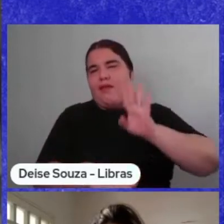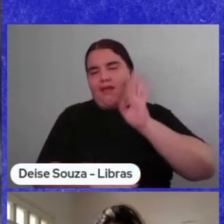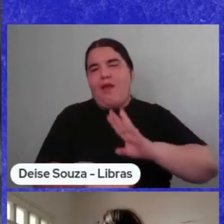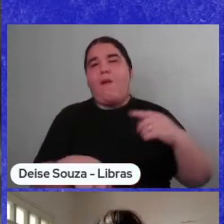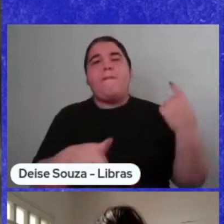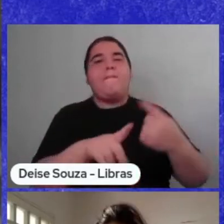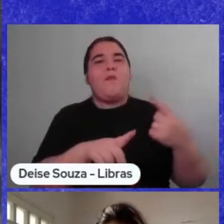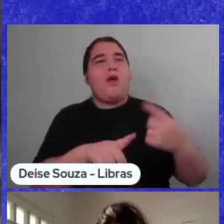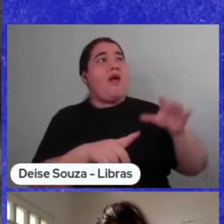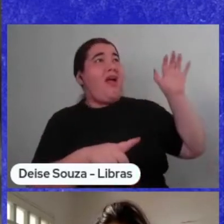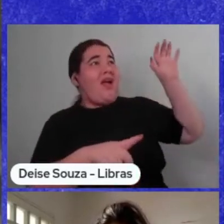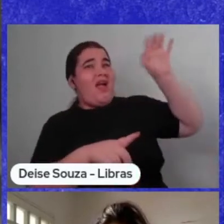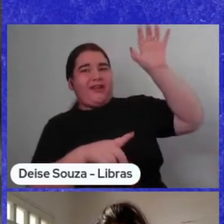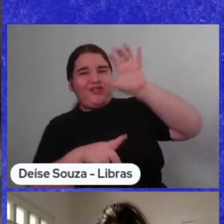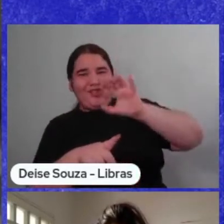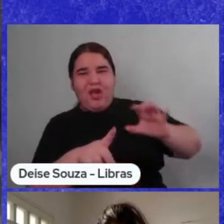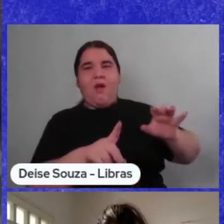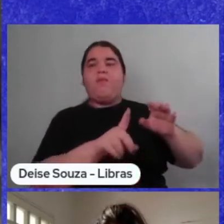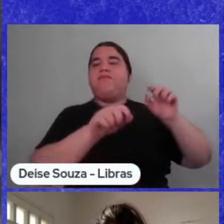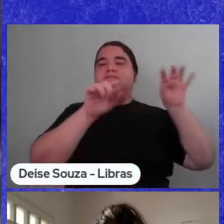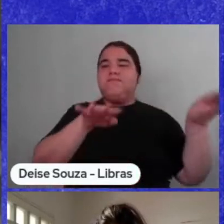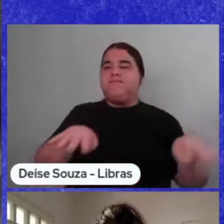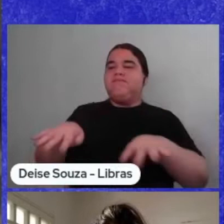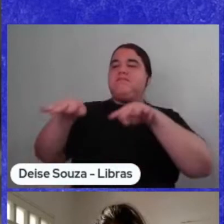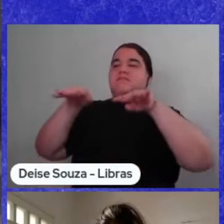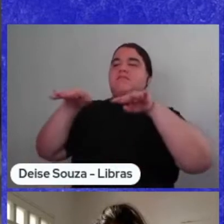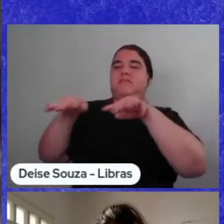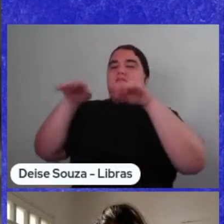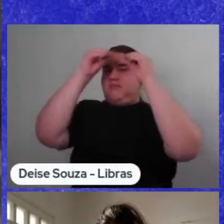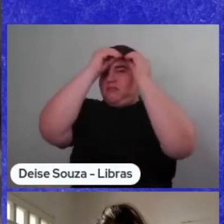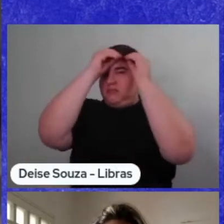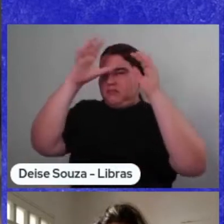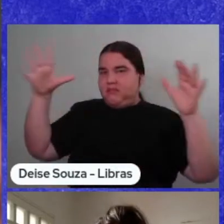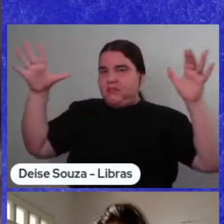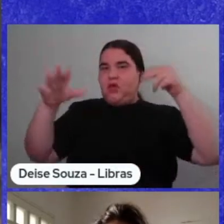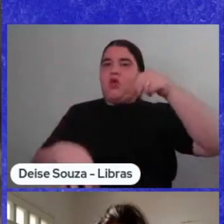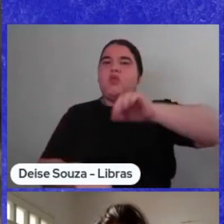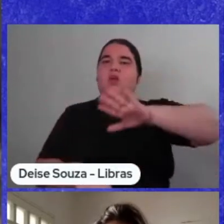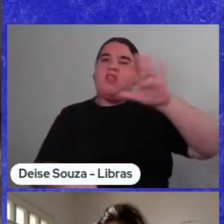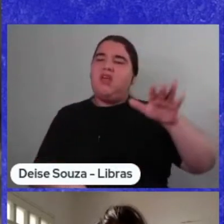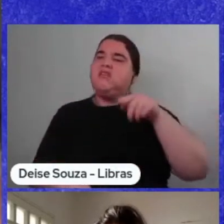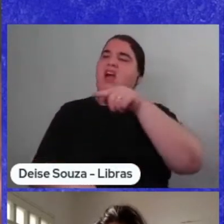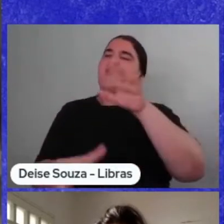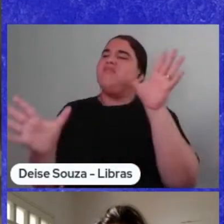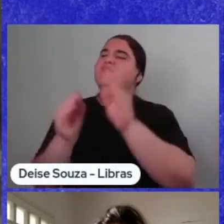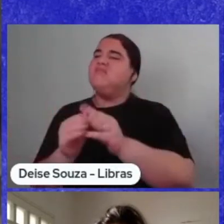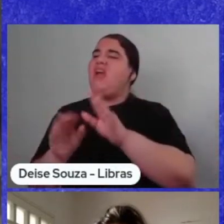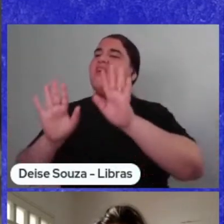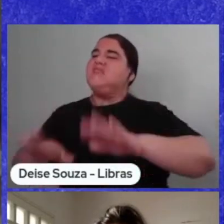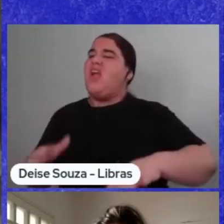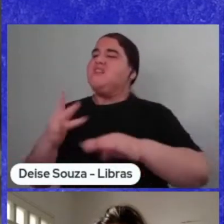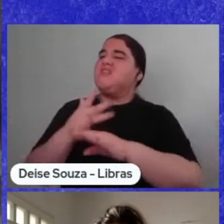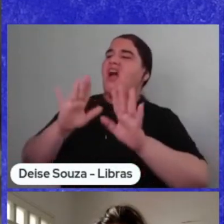né? Nesses símbolos mesmos, né? Tipo, se resume a isso, né? Fulano é isso, fulano é aquilo, essa cidade é isso. Claro